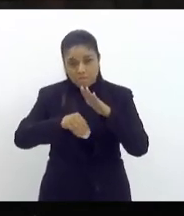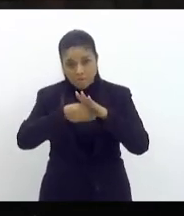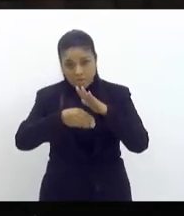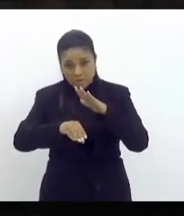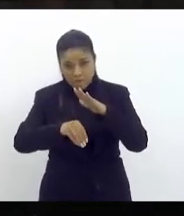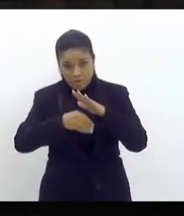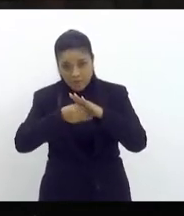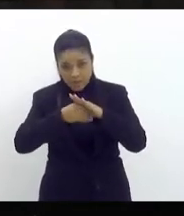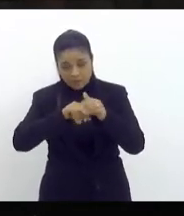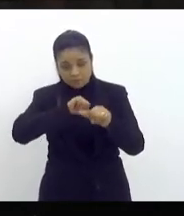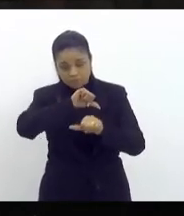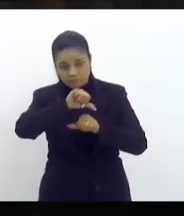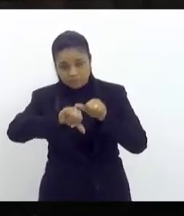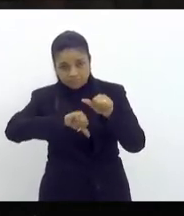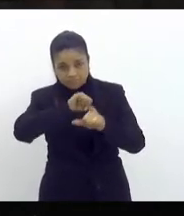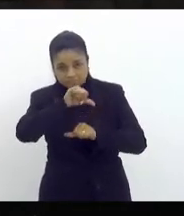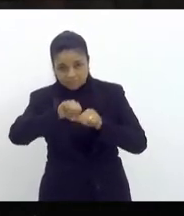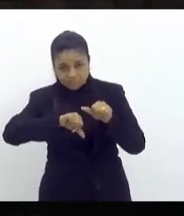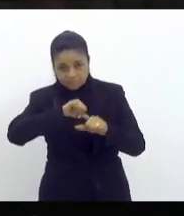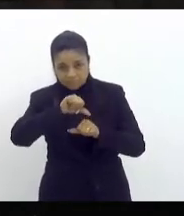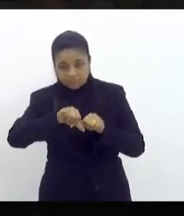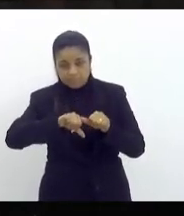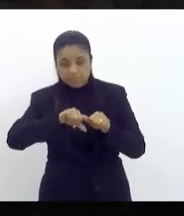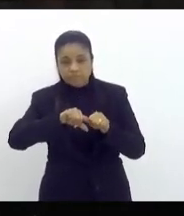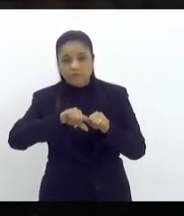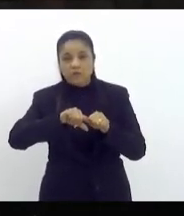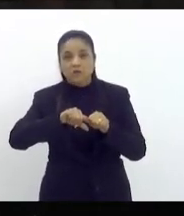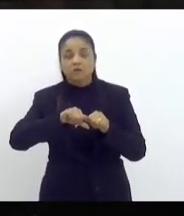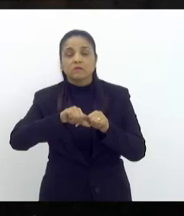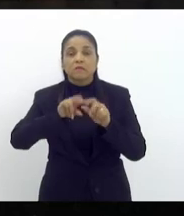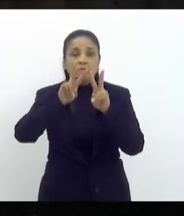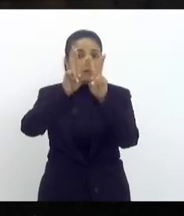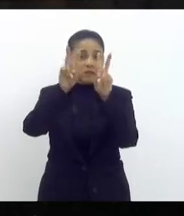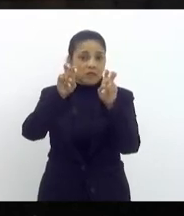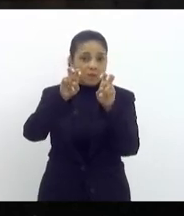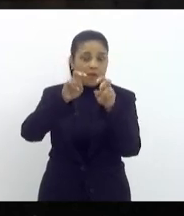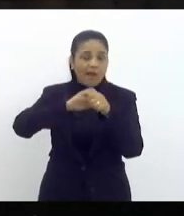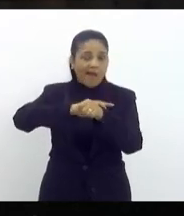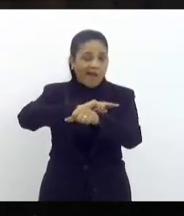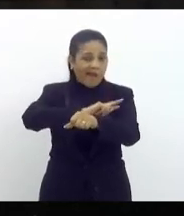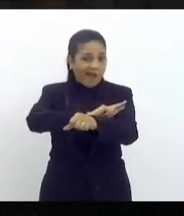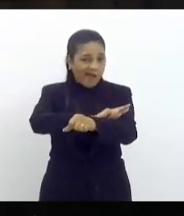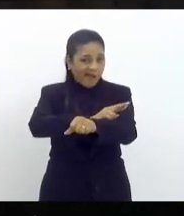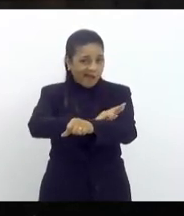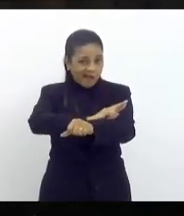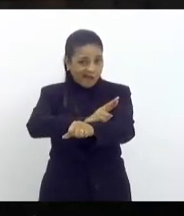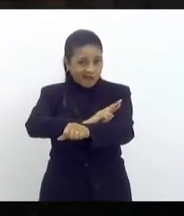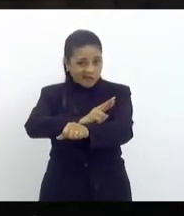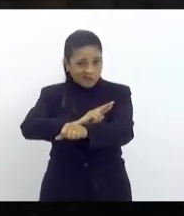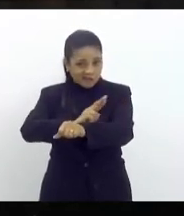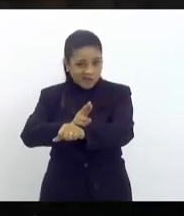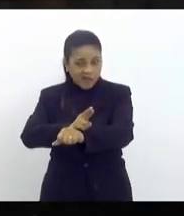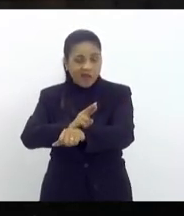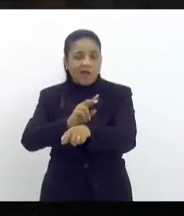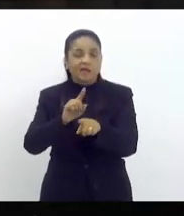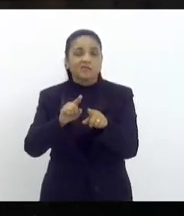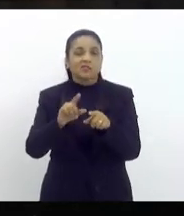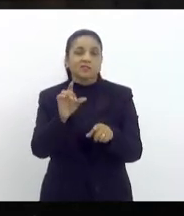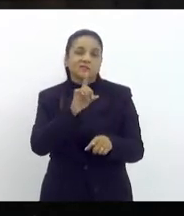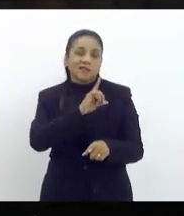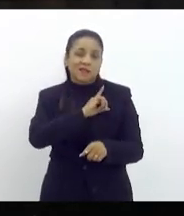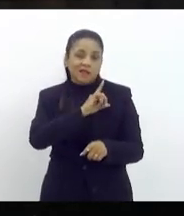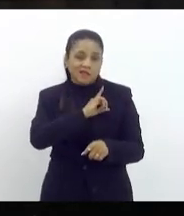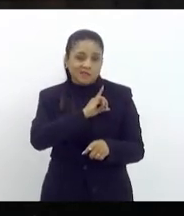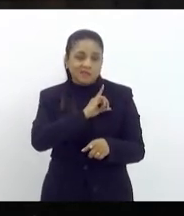transformadas como autorizativas está a construção de temas raciais a criação de delegacias raciais